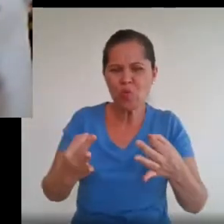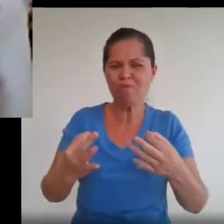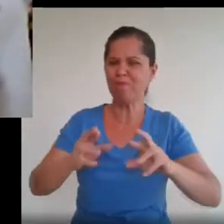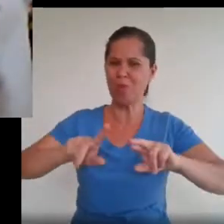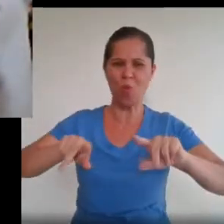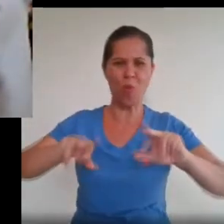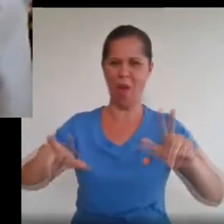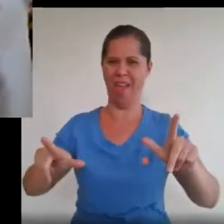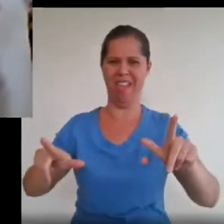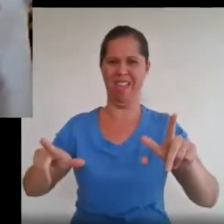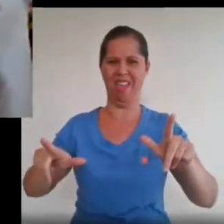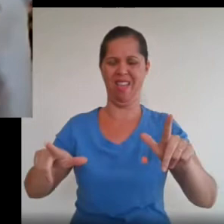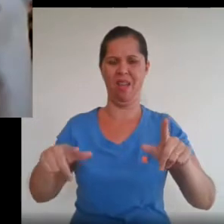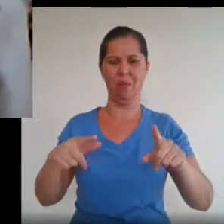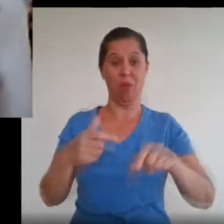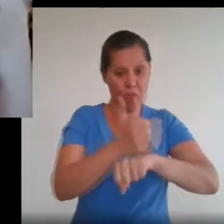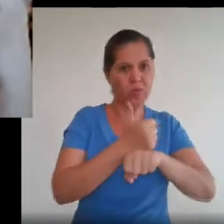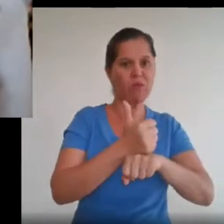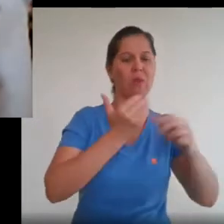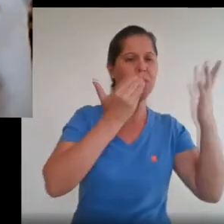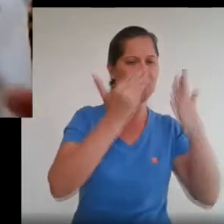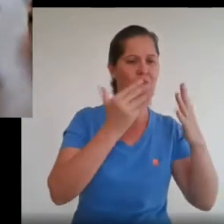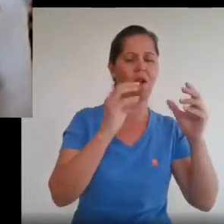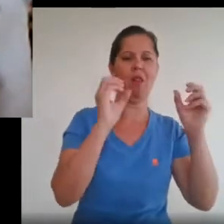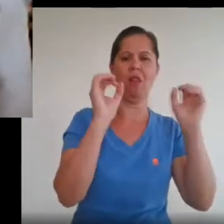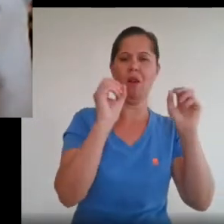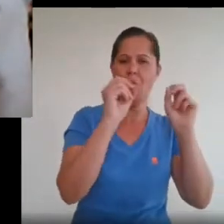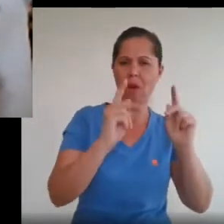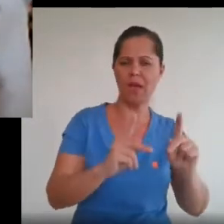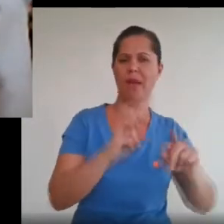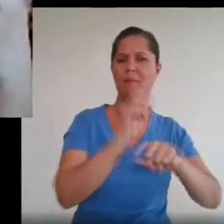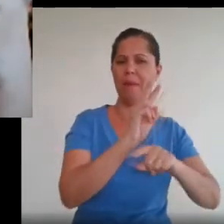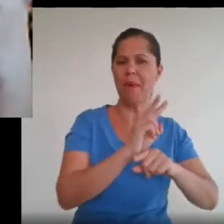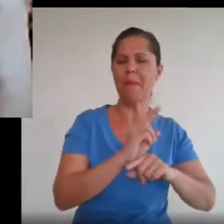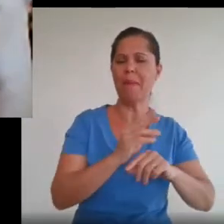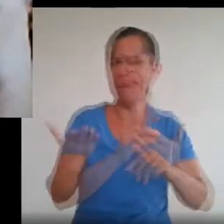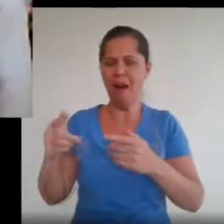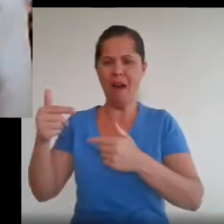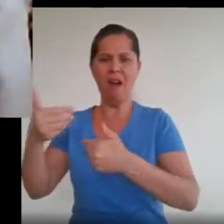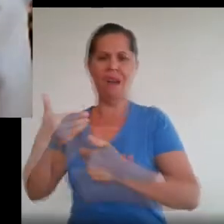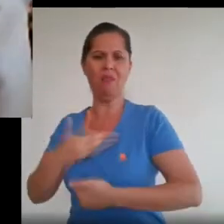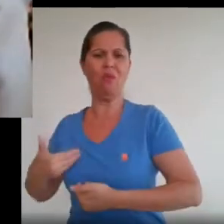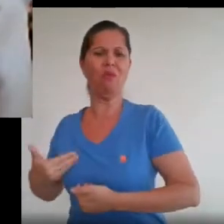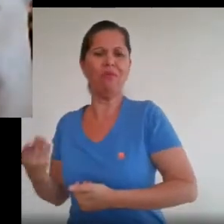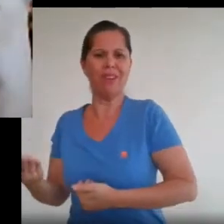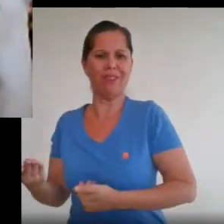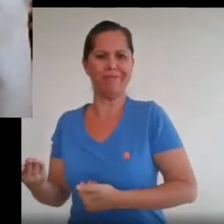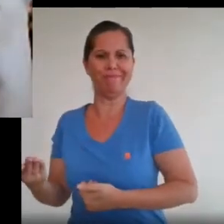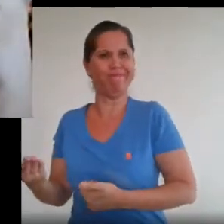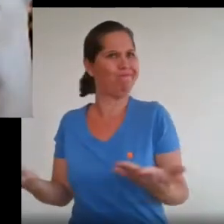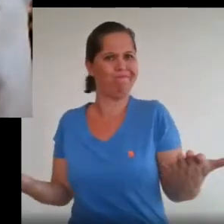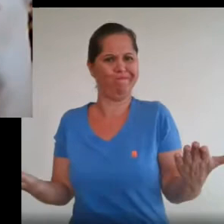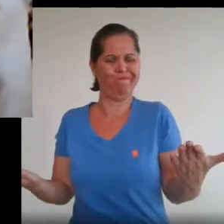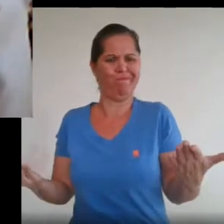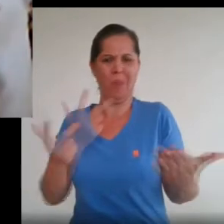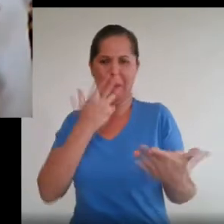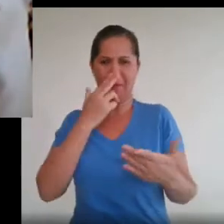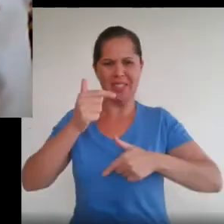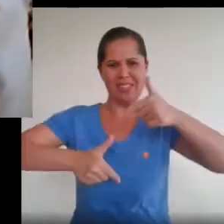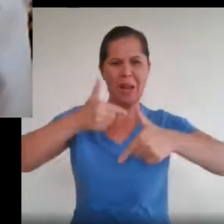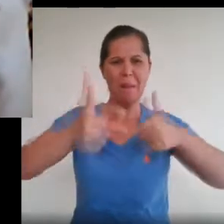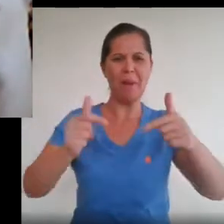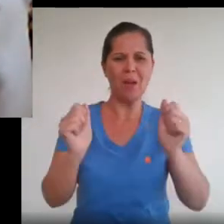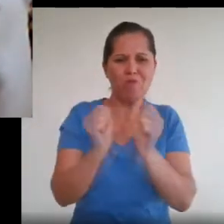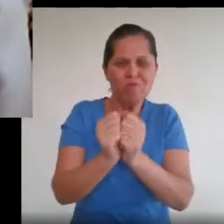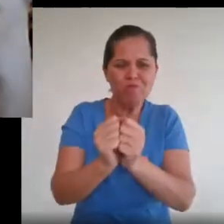possa, cada um do seu quadrado, mas todos trabalharem juntos? É isso que deveria ser. Então,